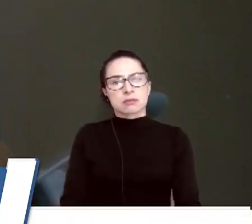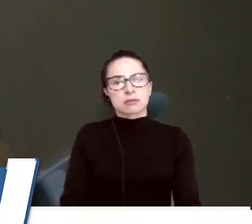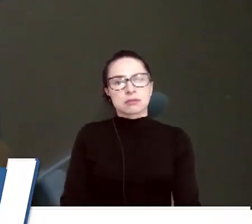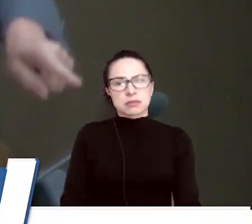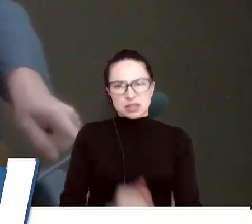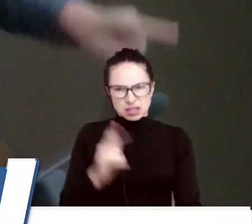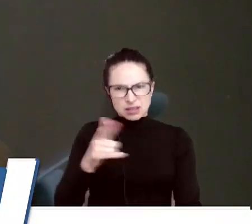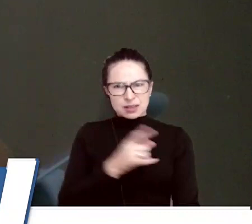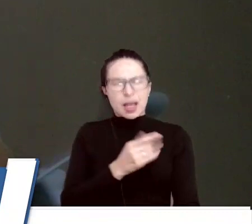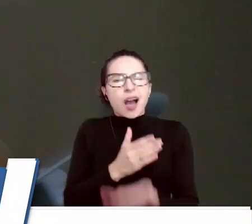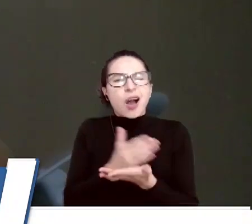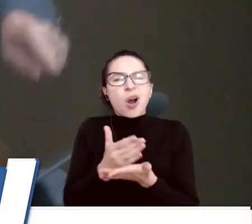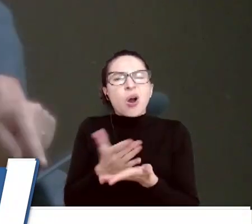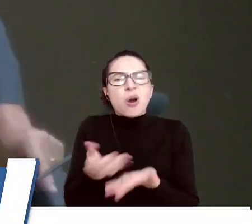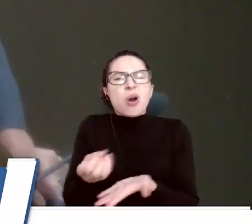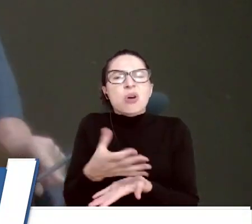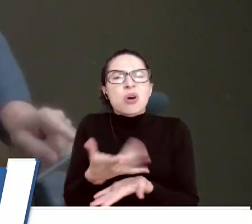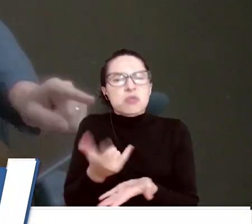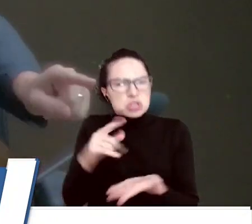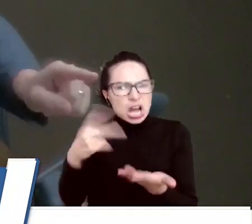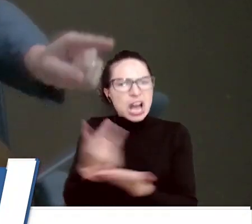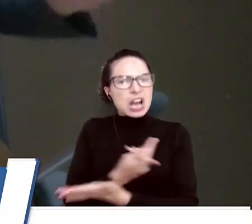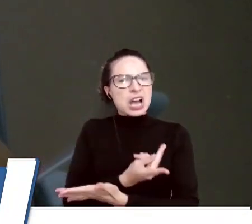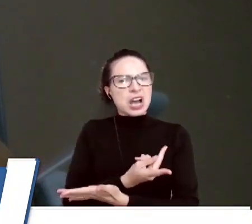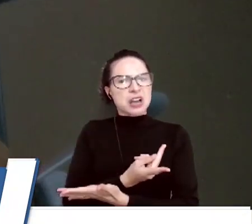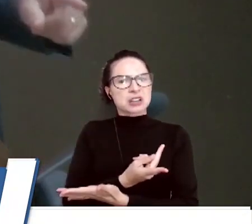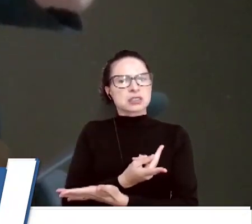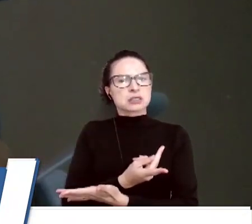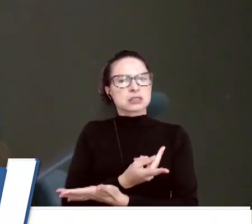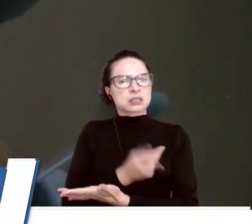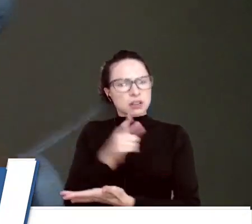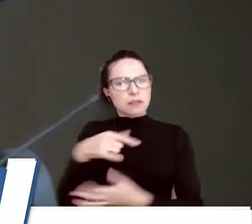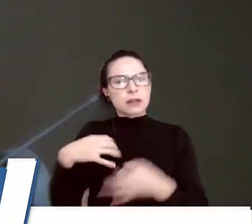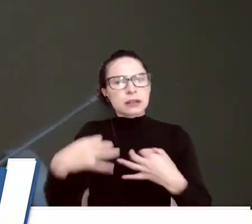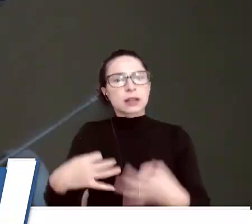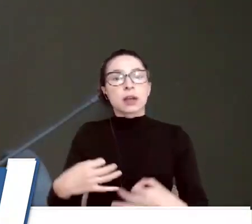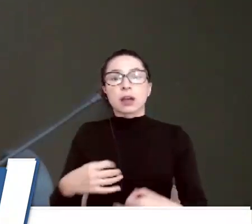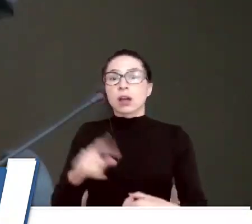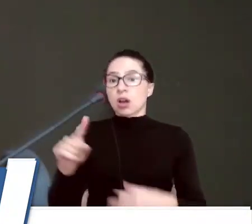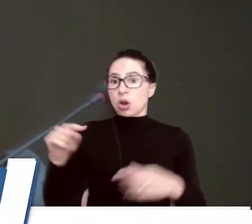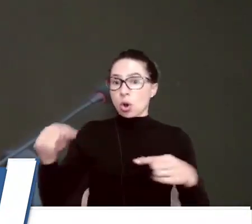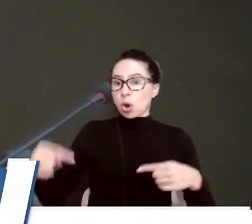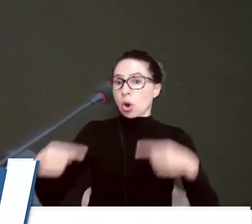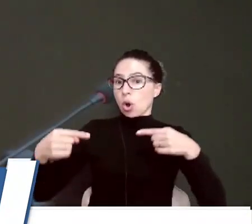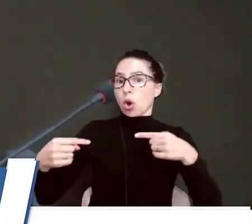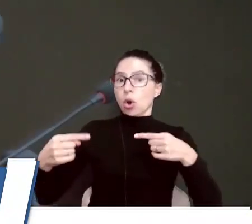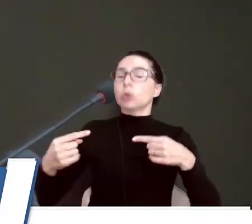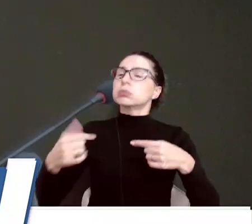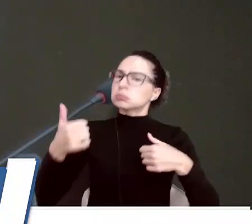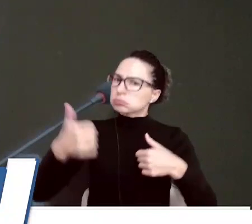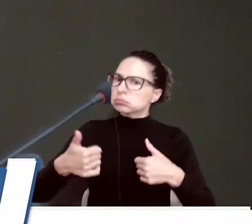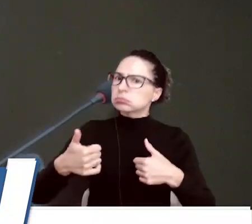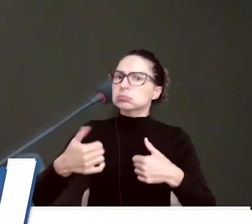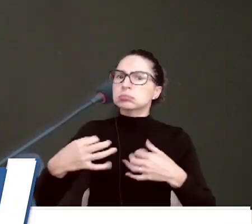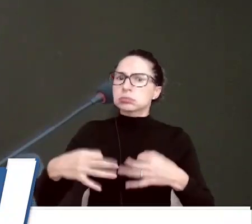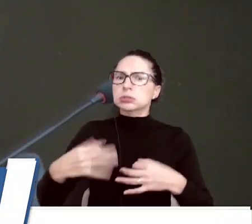está começando agora, não começa errado, não. Faça. Oposição em situação existe. Converso com o João quantas